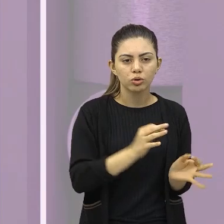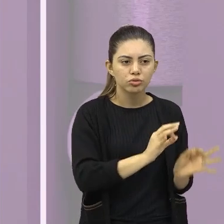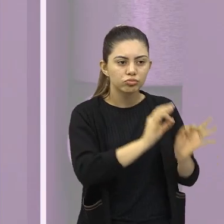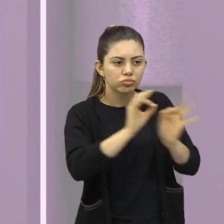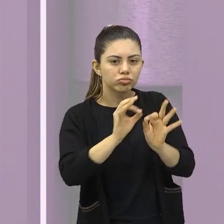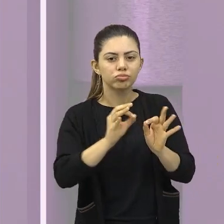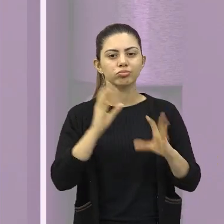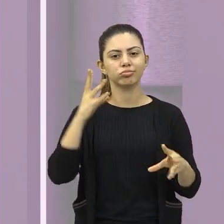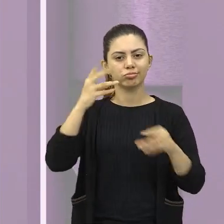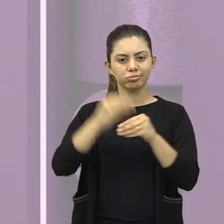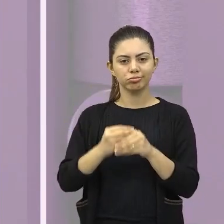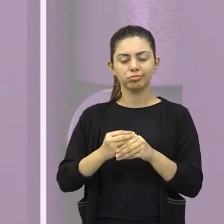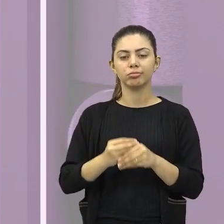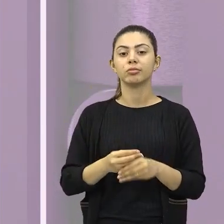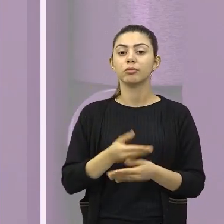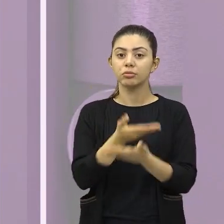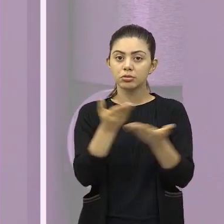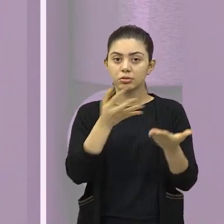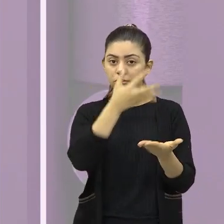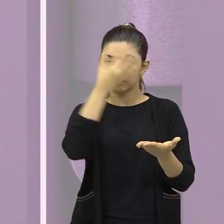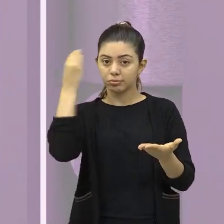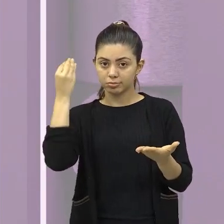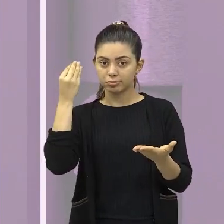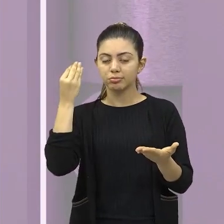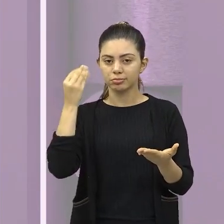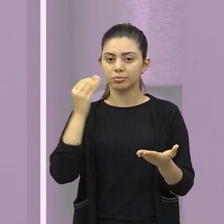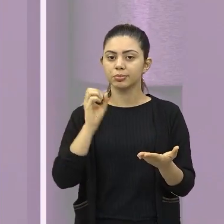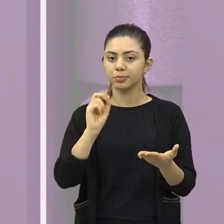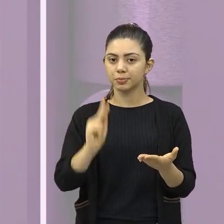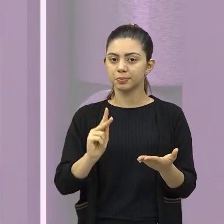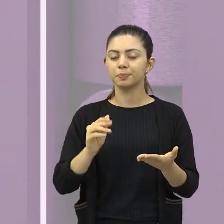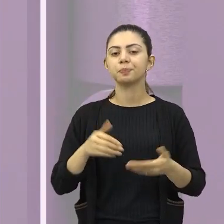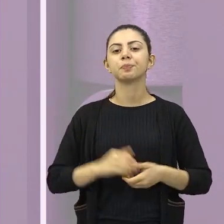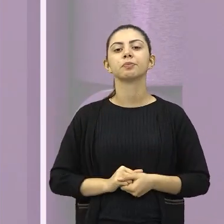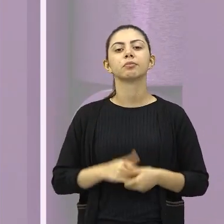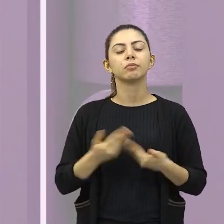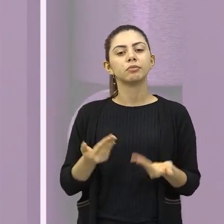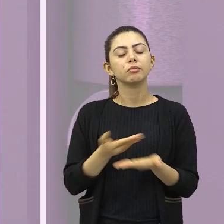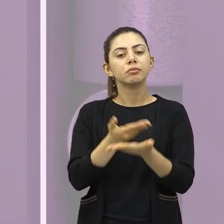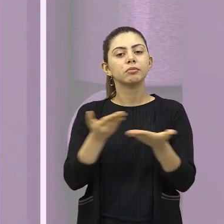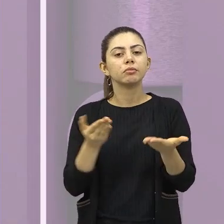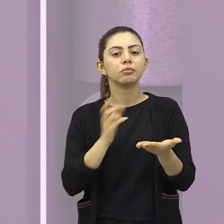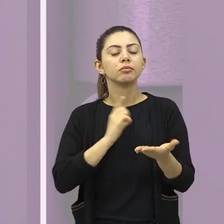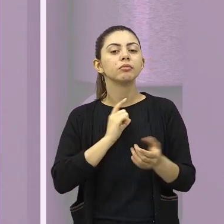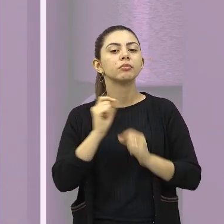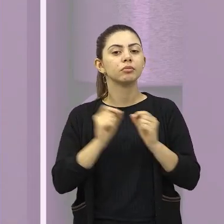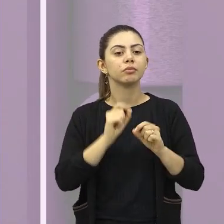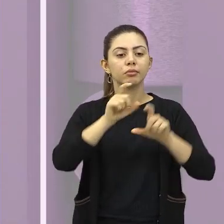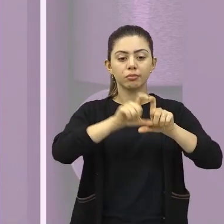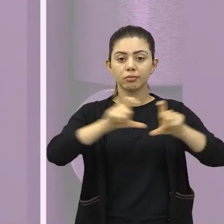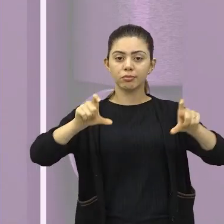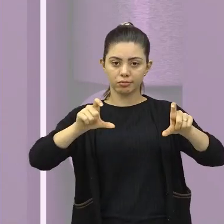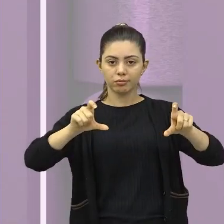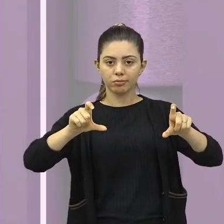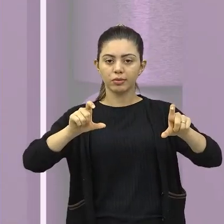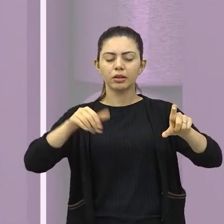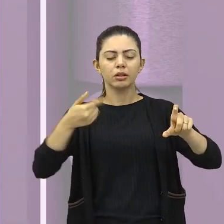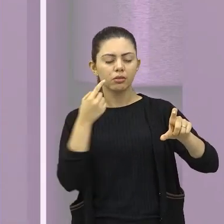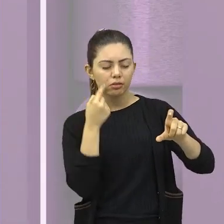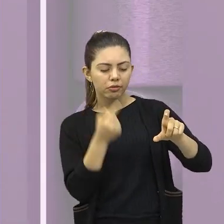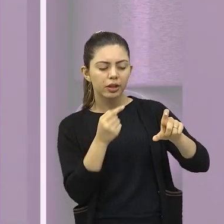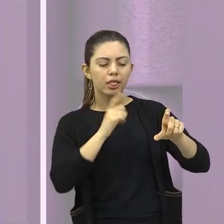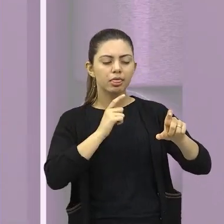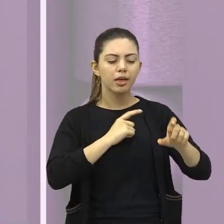nossa revisão. Não esqueça, tá? Que quando você estiver ali trabalhando com a expressão numérica e aparecer